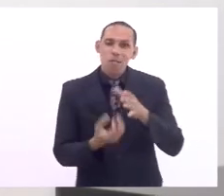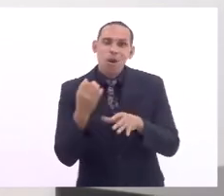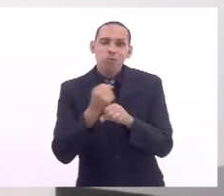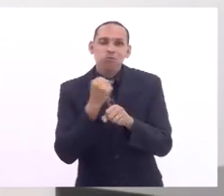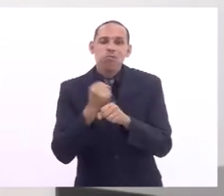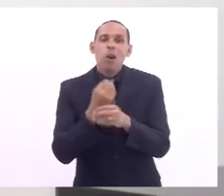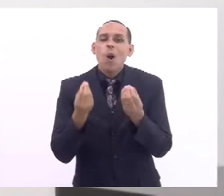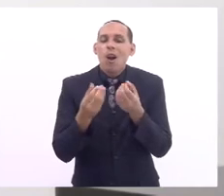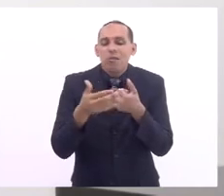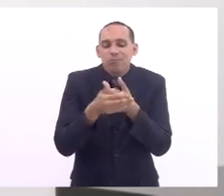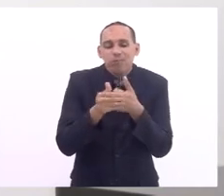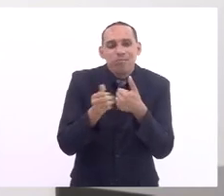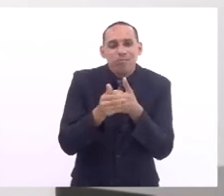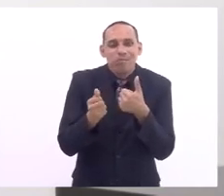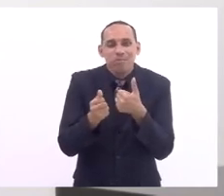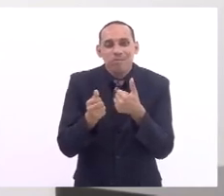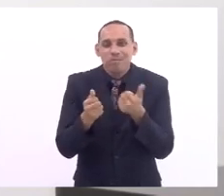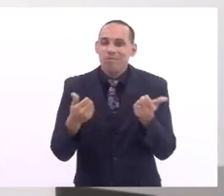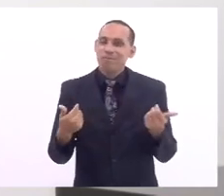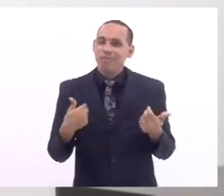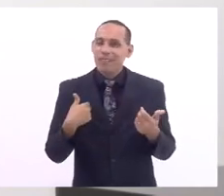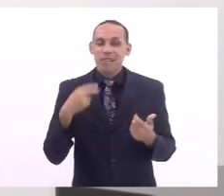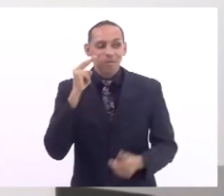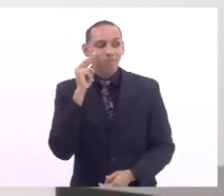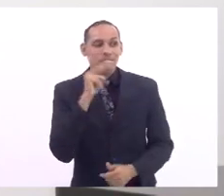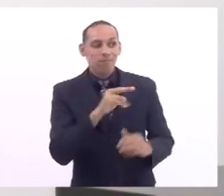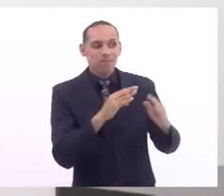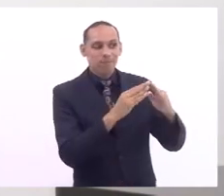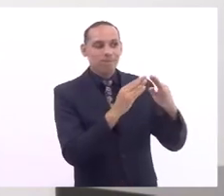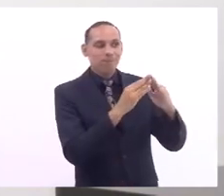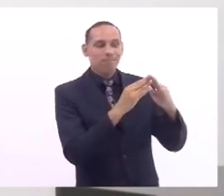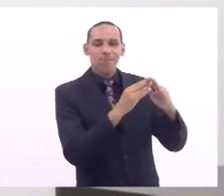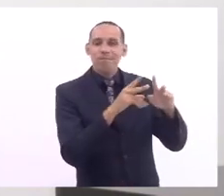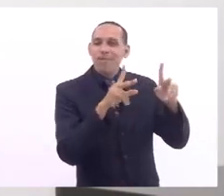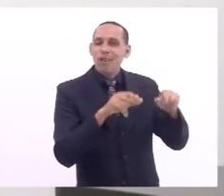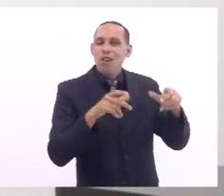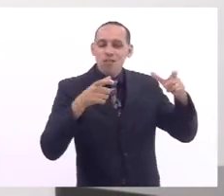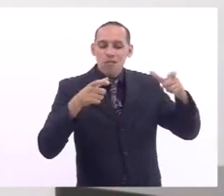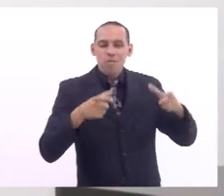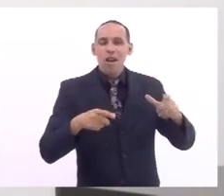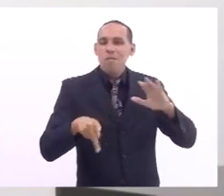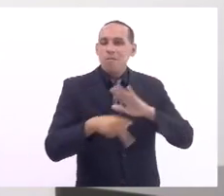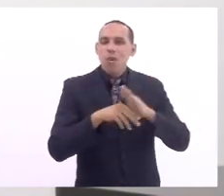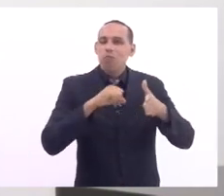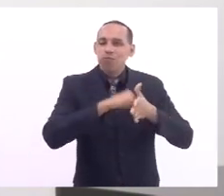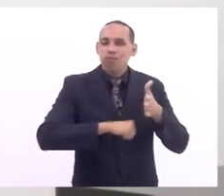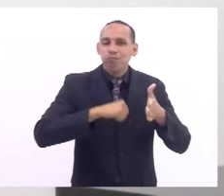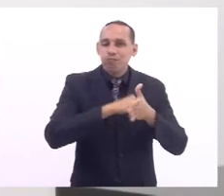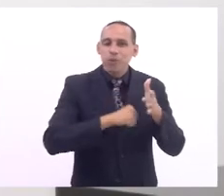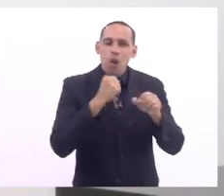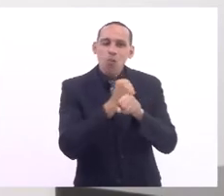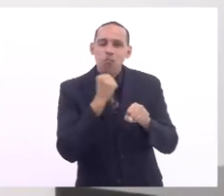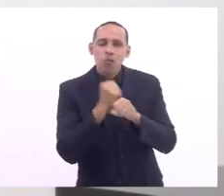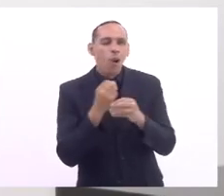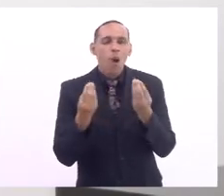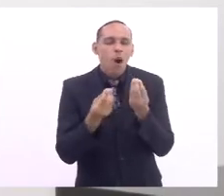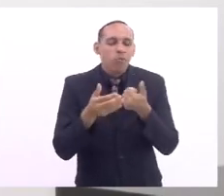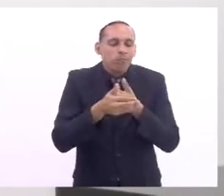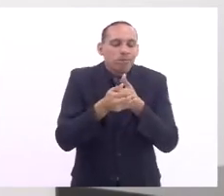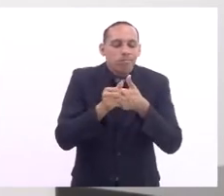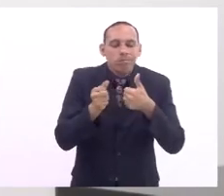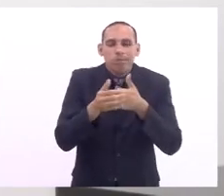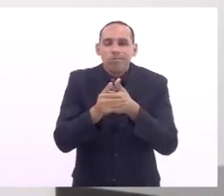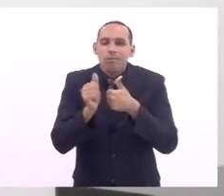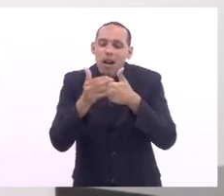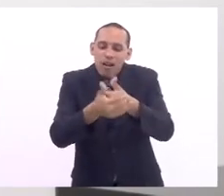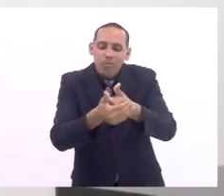afeto e queria dizer que eu vejo a casa como um espaço de luta construído com muita afetividade